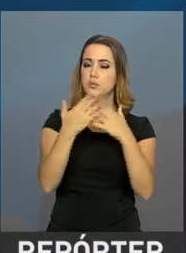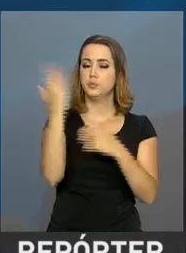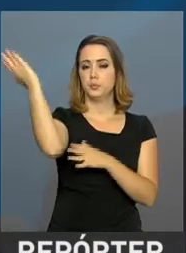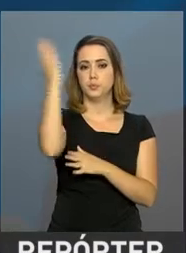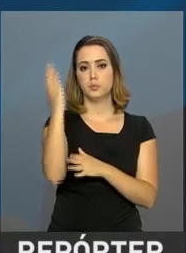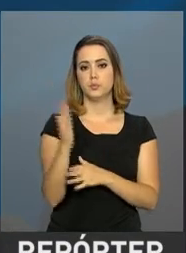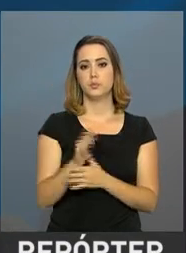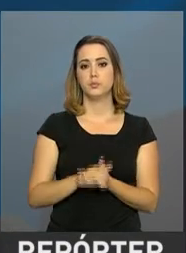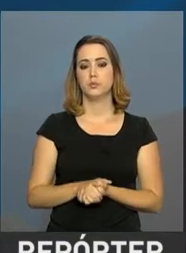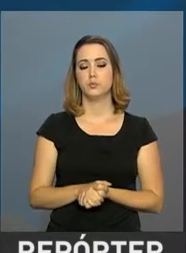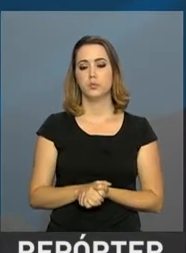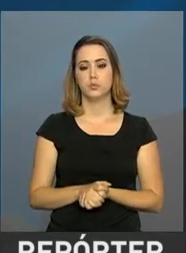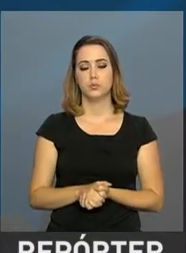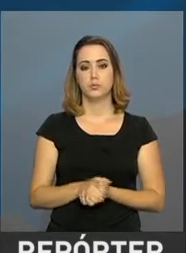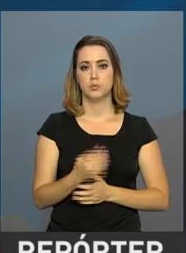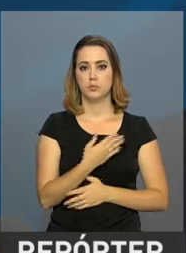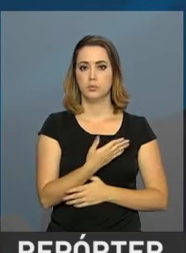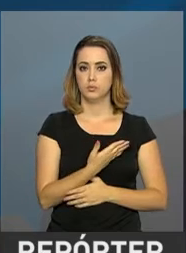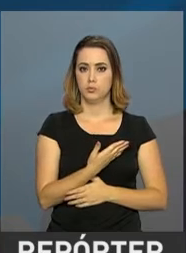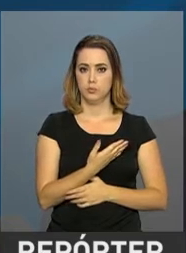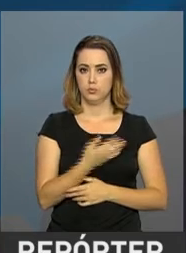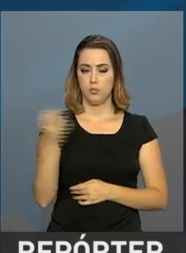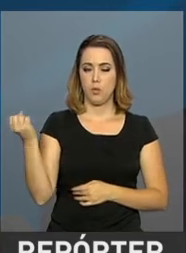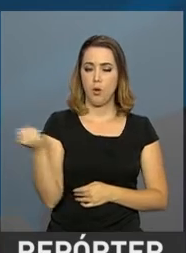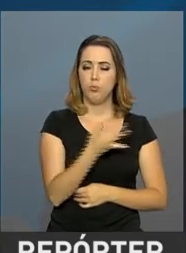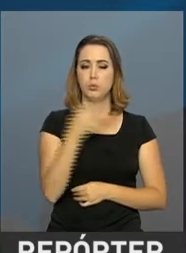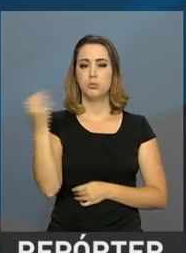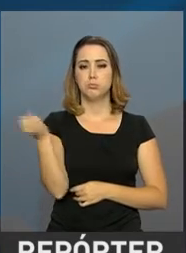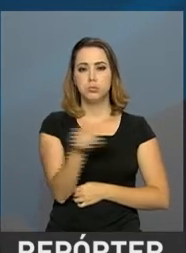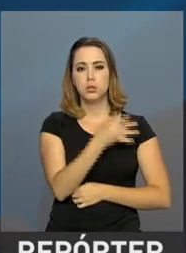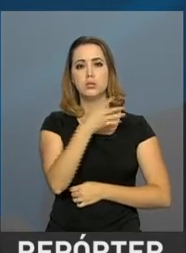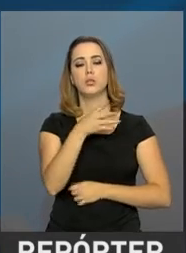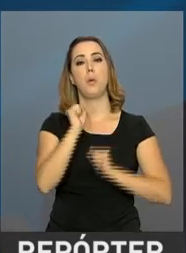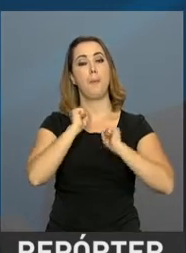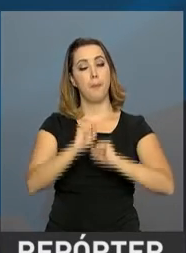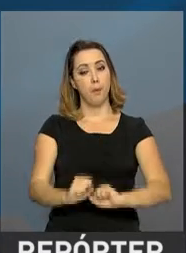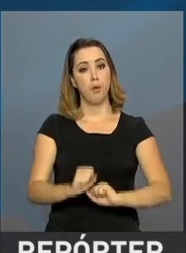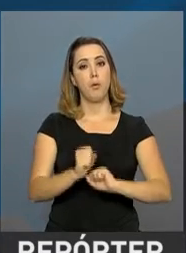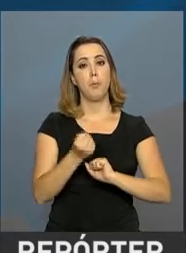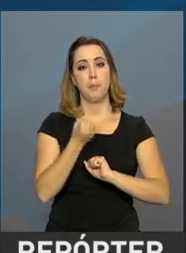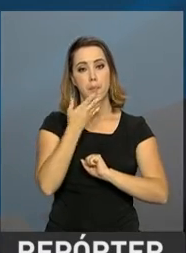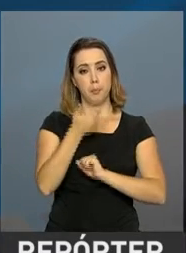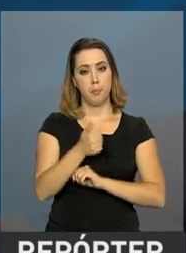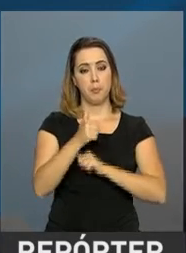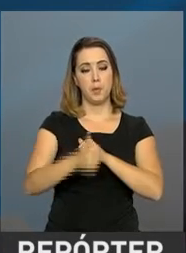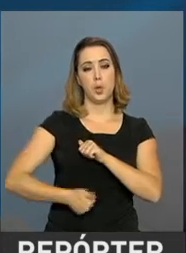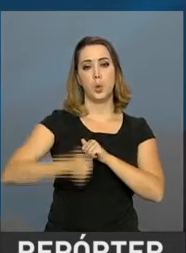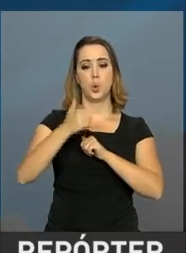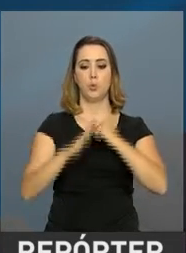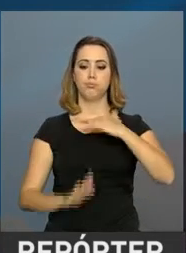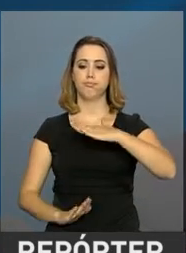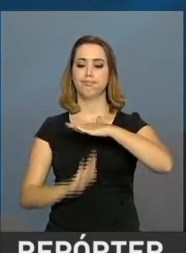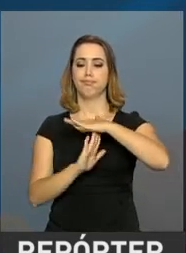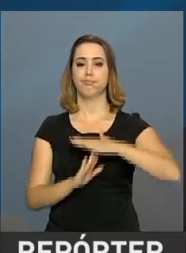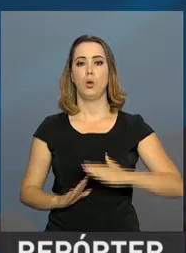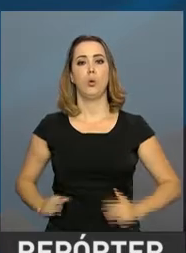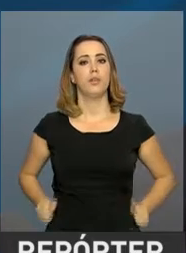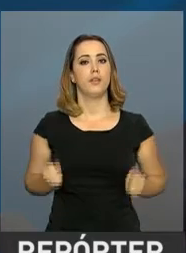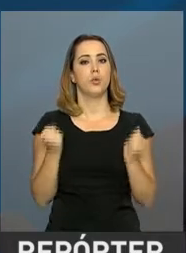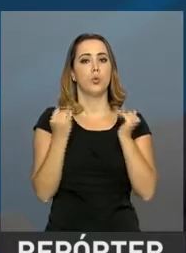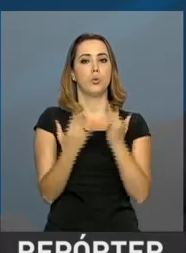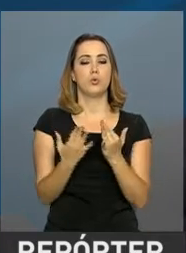Brasil. São vários benefícios do teto de gastos. Nós vamos mudar a trajetória do gasto